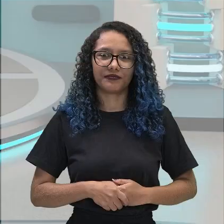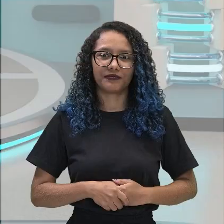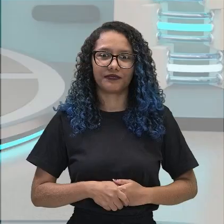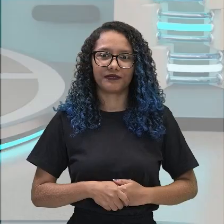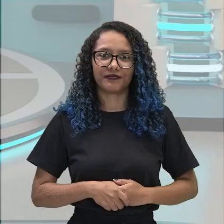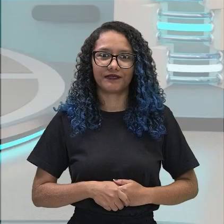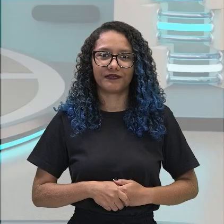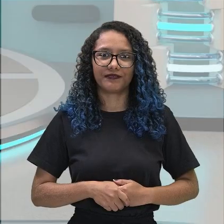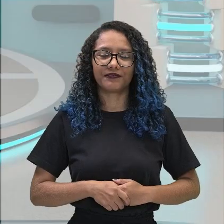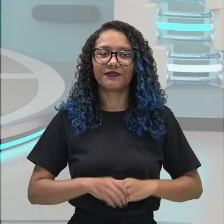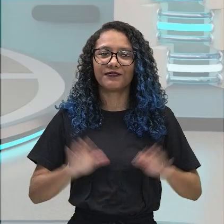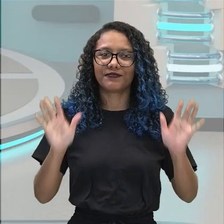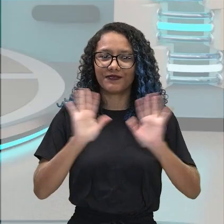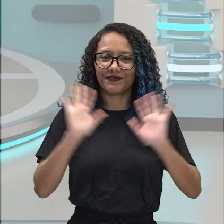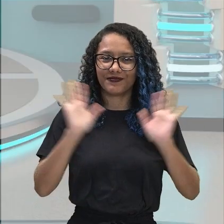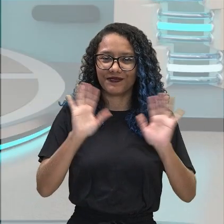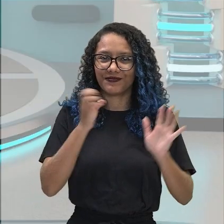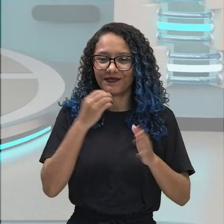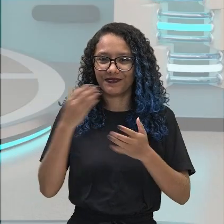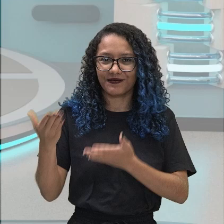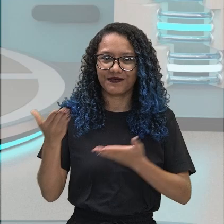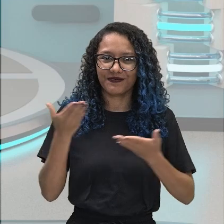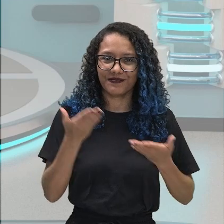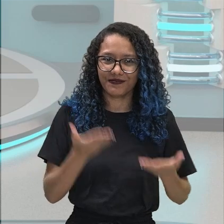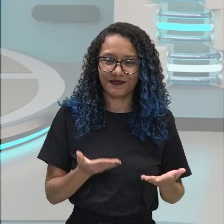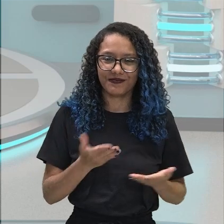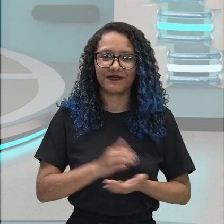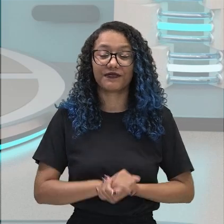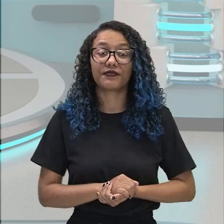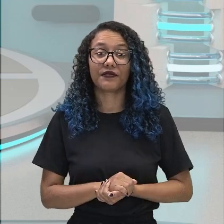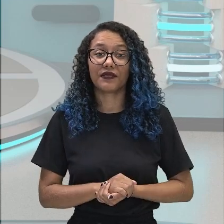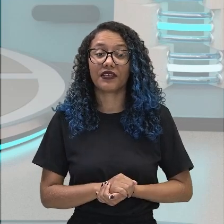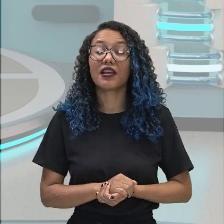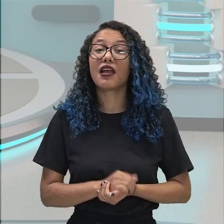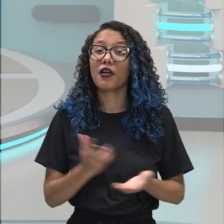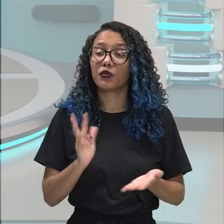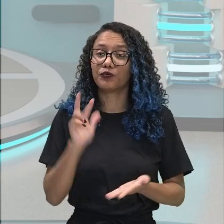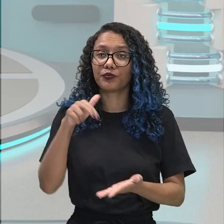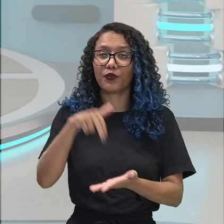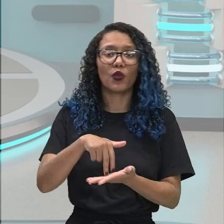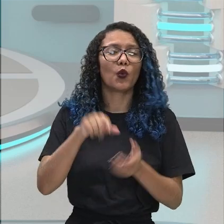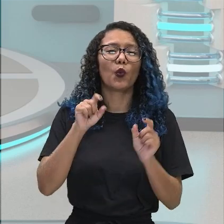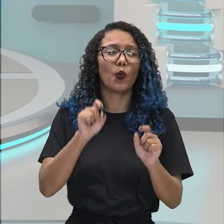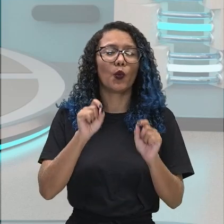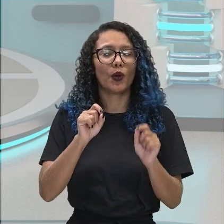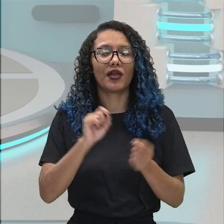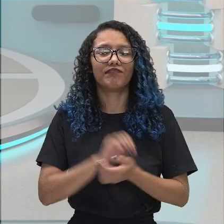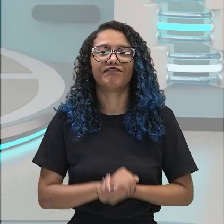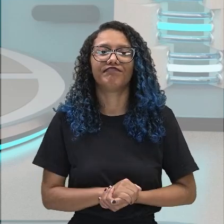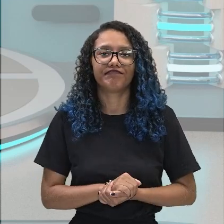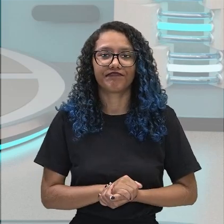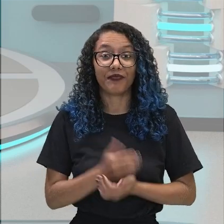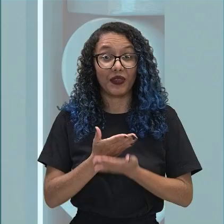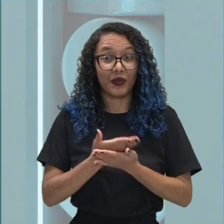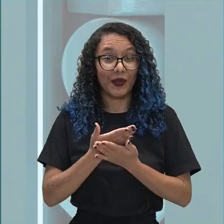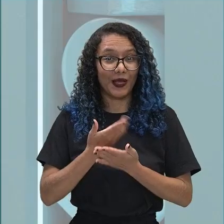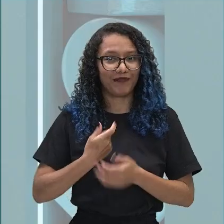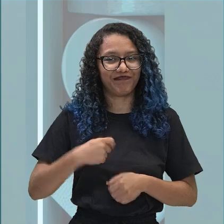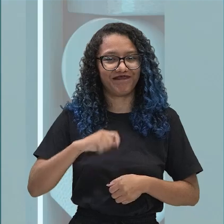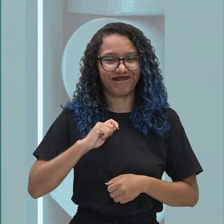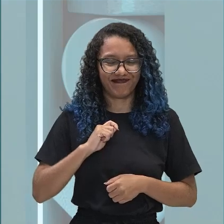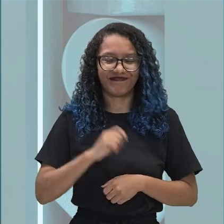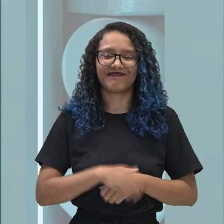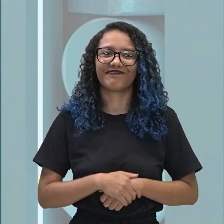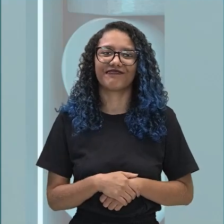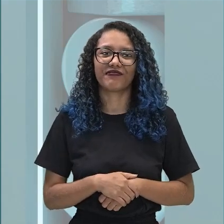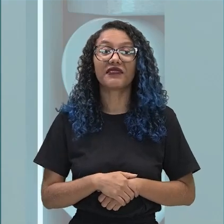Olá, bem-vindos todos e todas. E mais uma vez estamos aqui para estudar espanhol. Eu